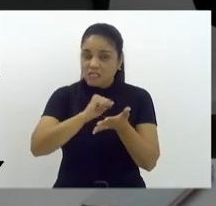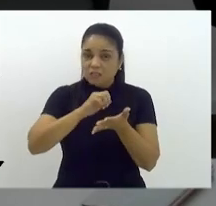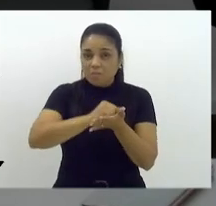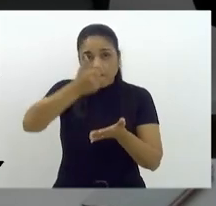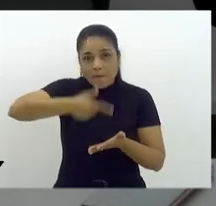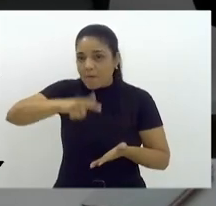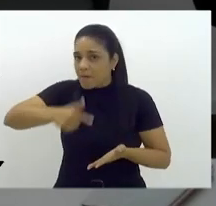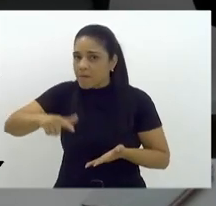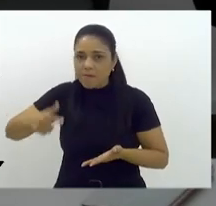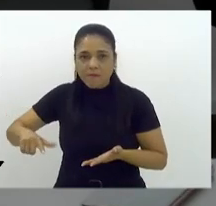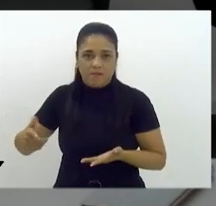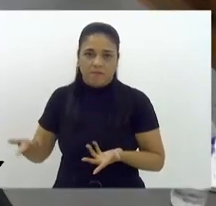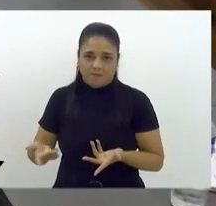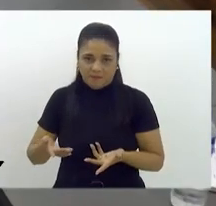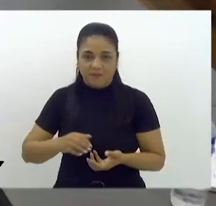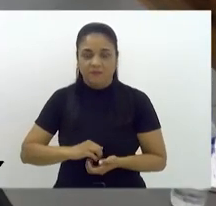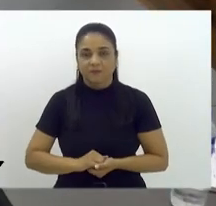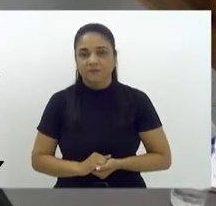crimes